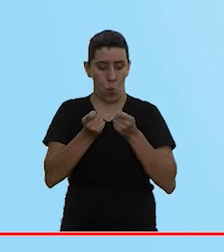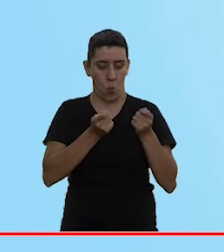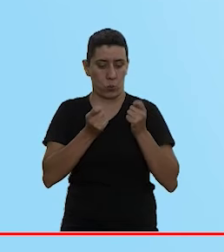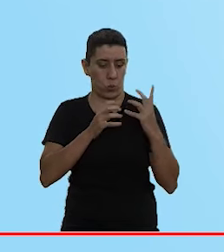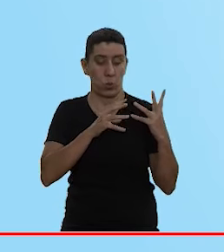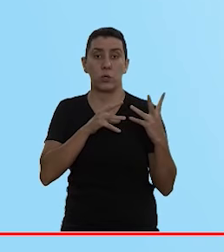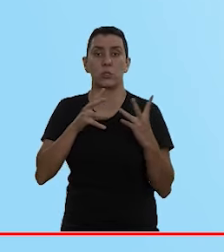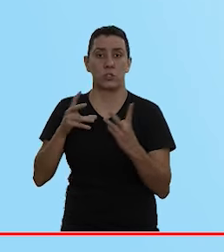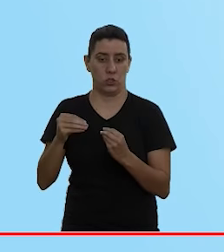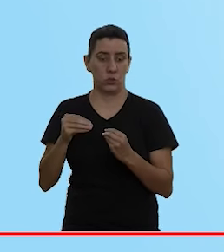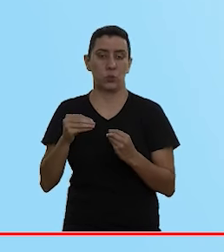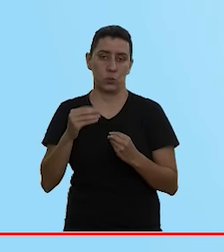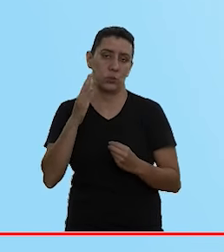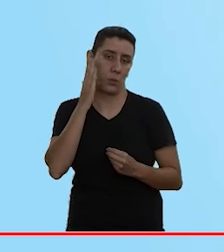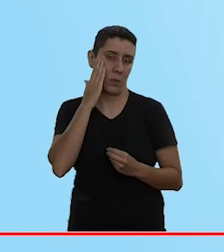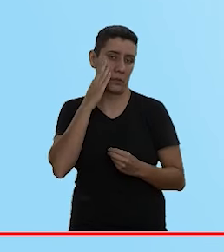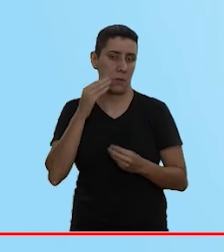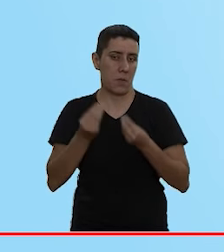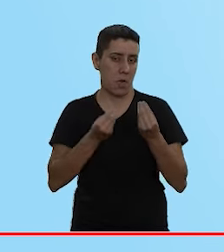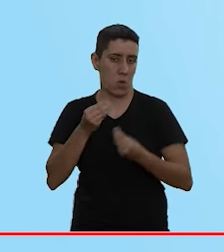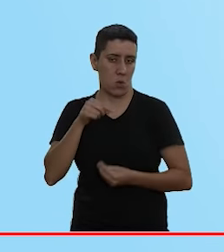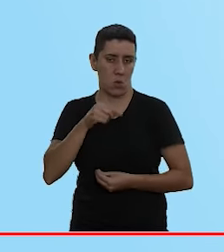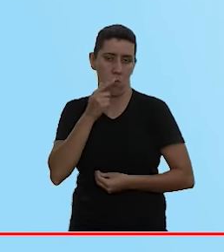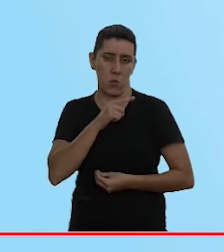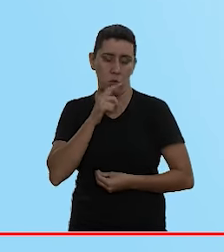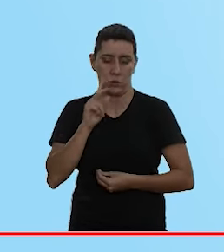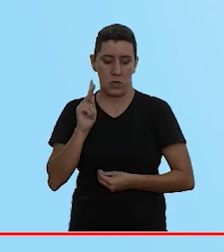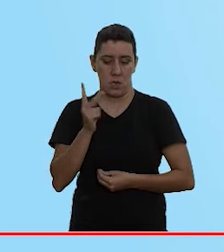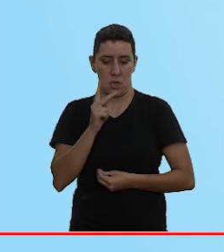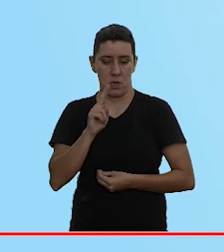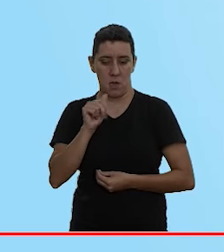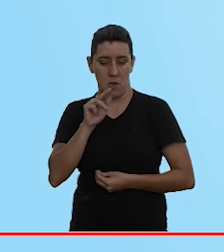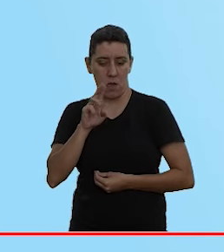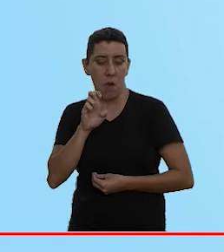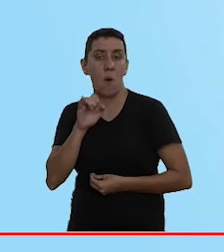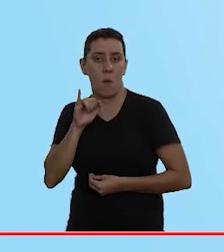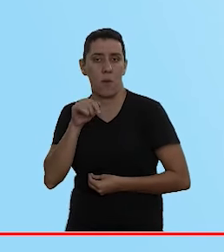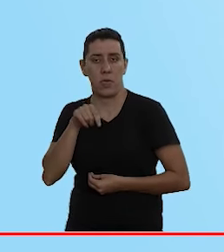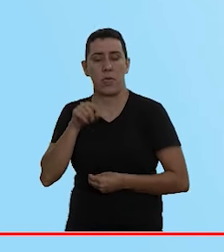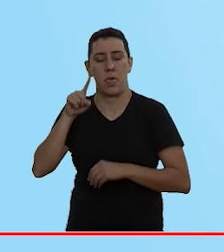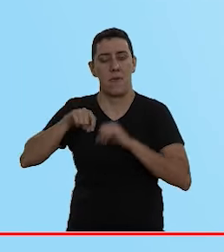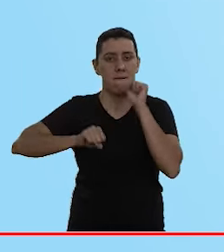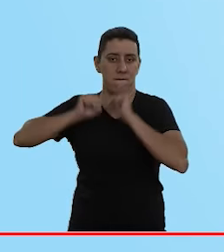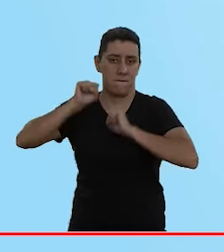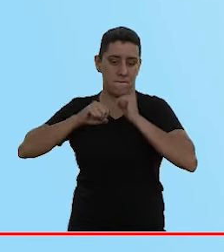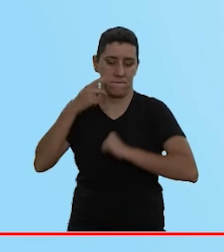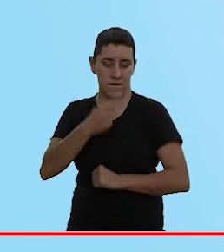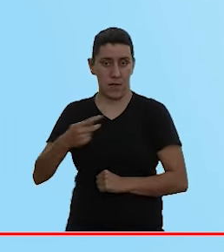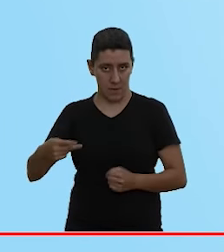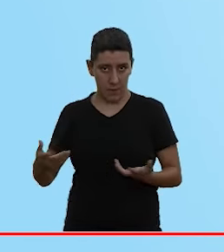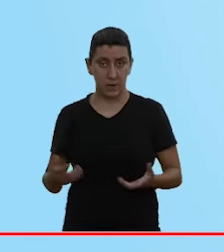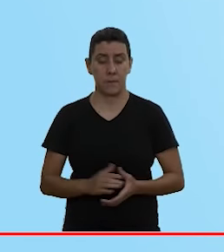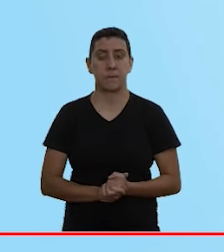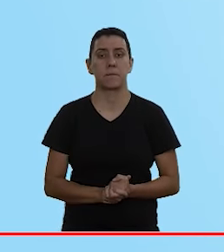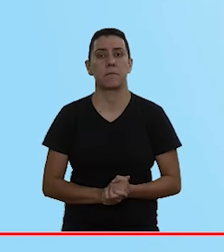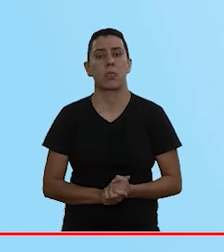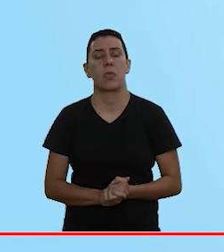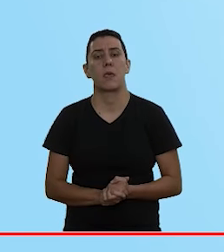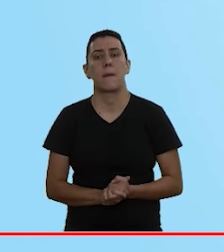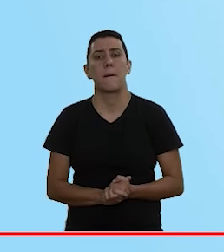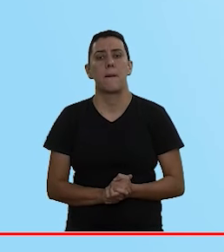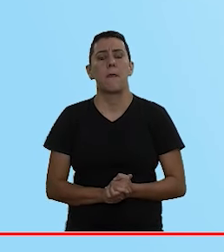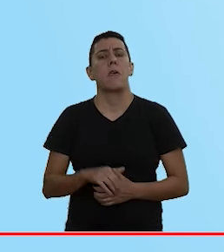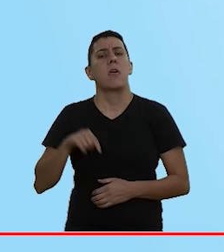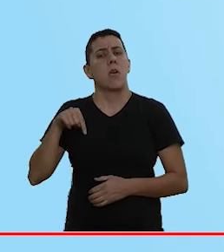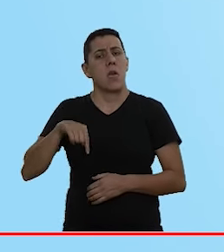isso está no escopo, né, do que a Huawei consegue fornecer também para soluções comerciais e industriais. Para soluções residenciais